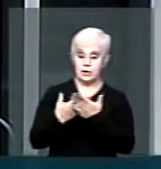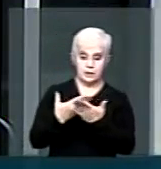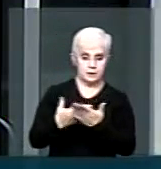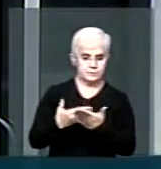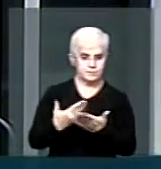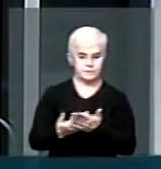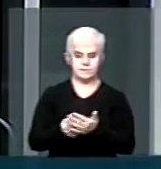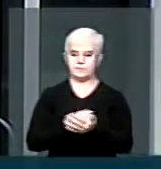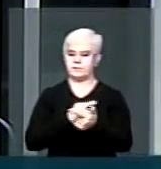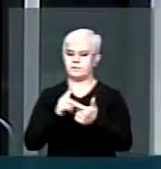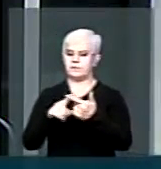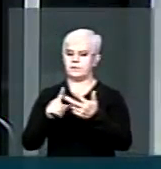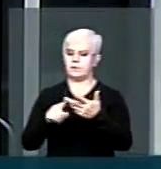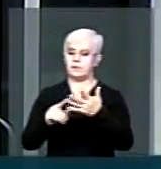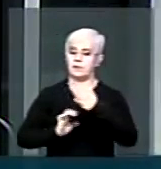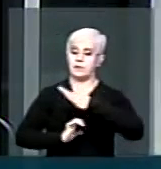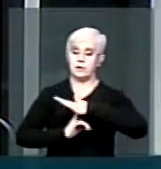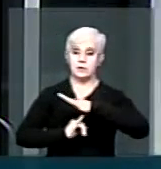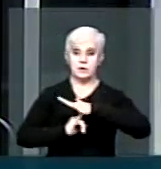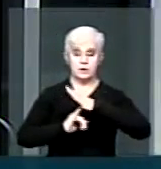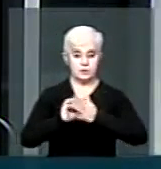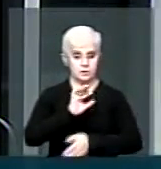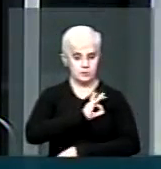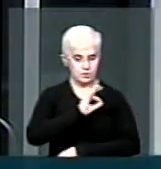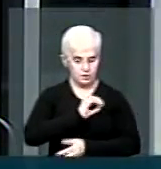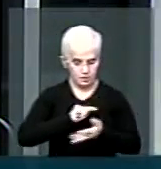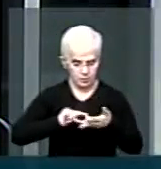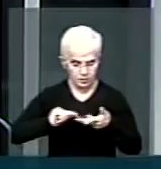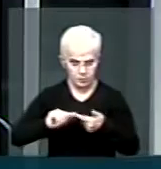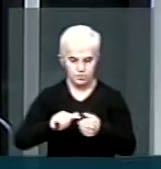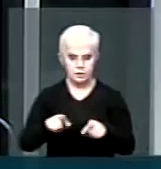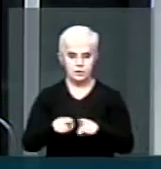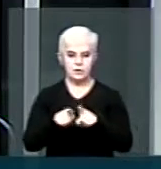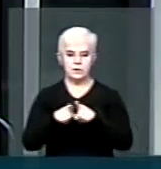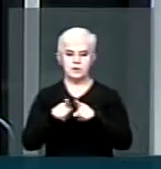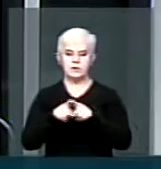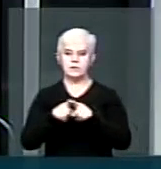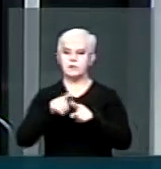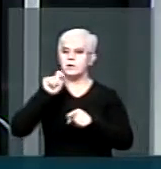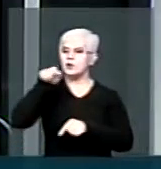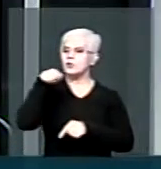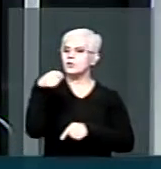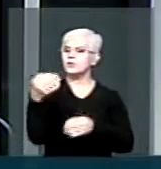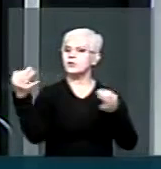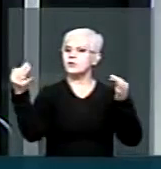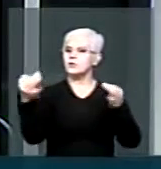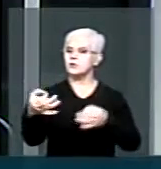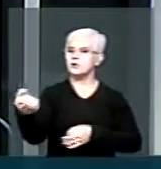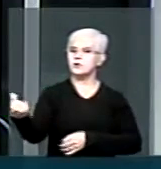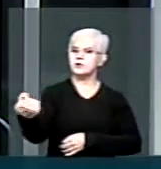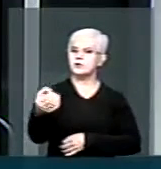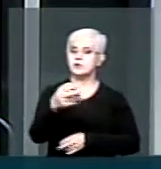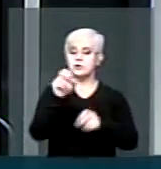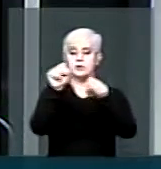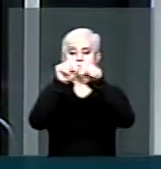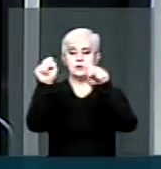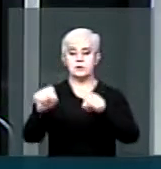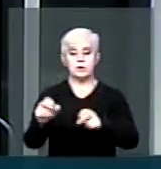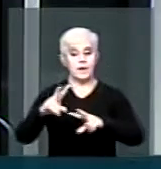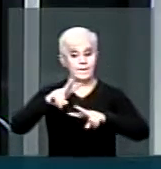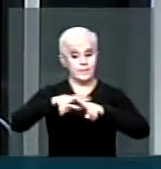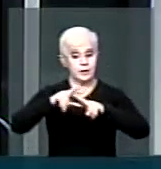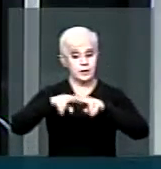escolas, das instituições policiais, da ressignificação do sistema